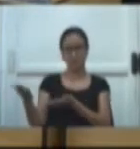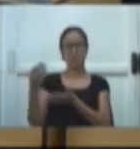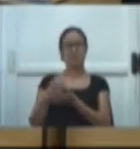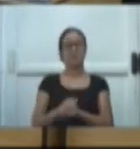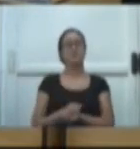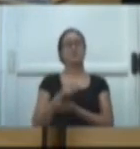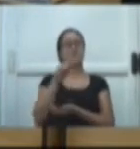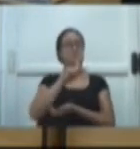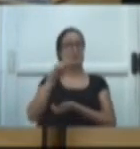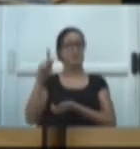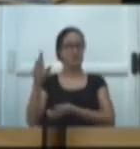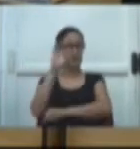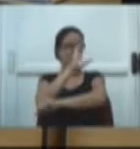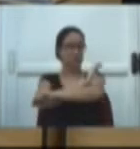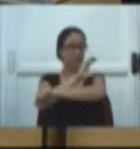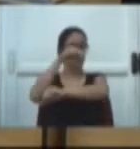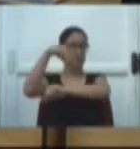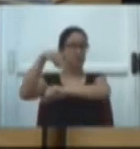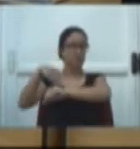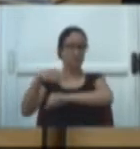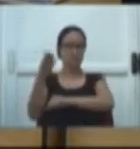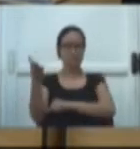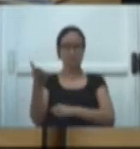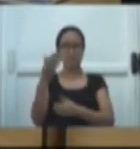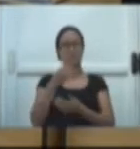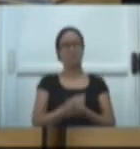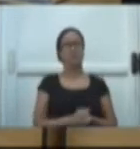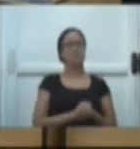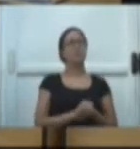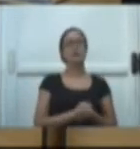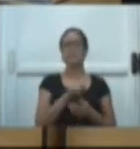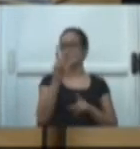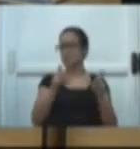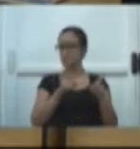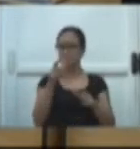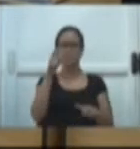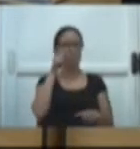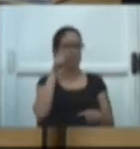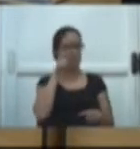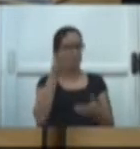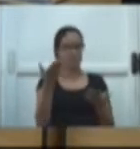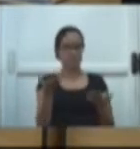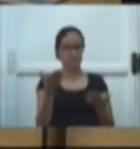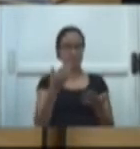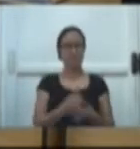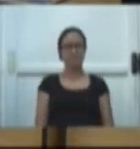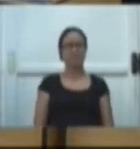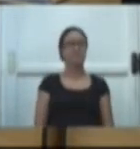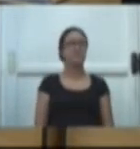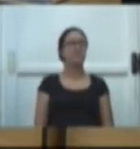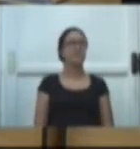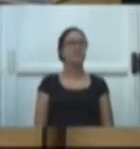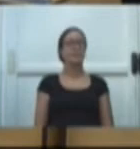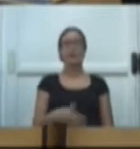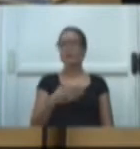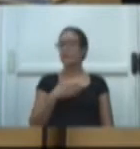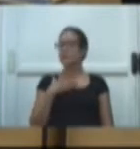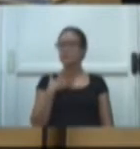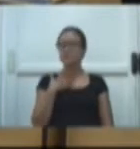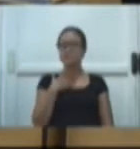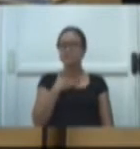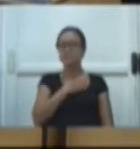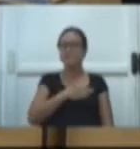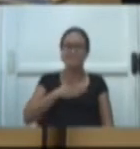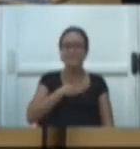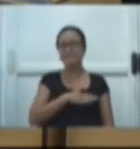nos assiste. É com muita honra, Ricardo, que eu tenho, né, de te entregar o título